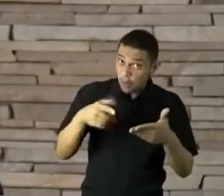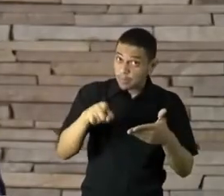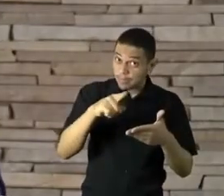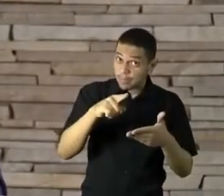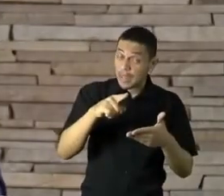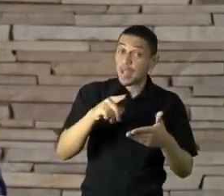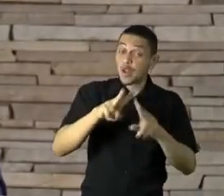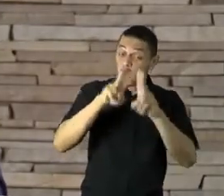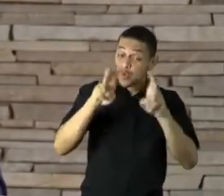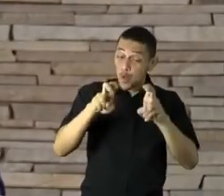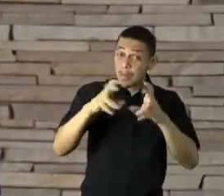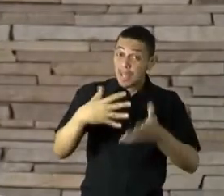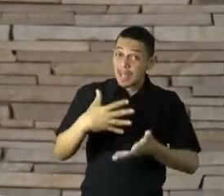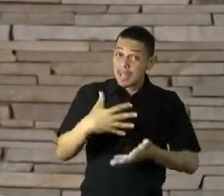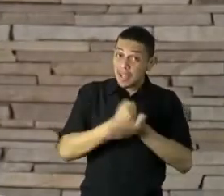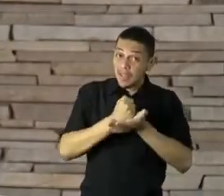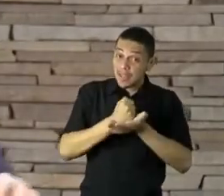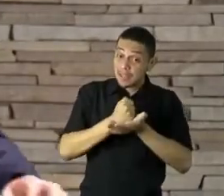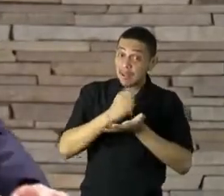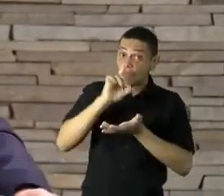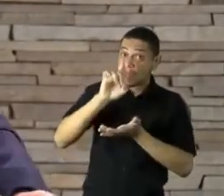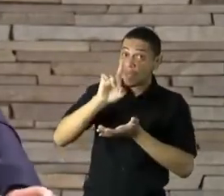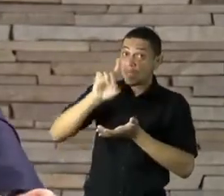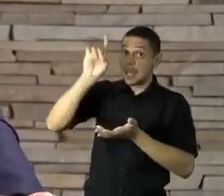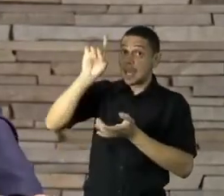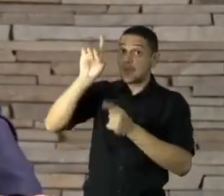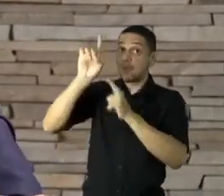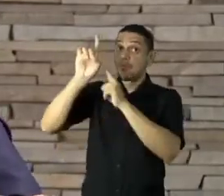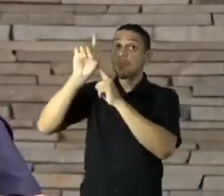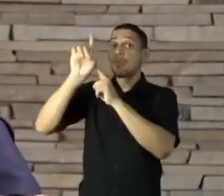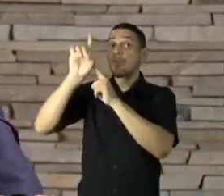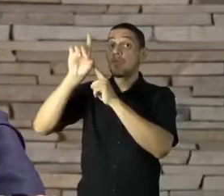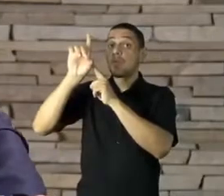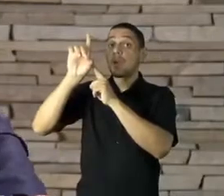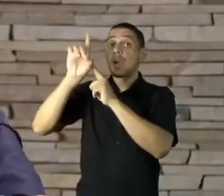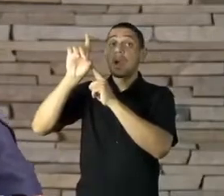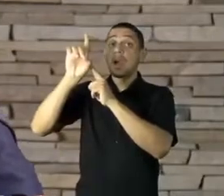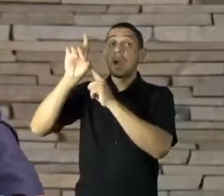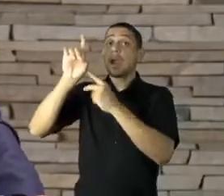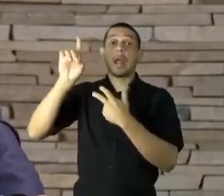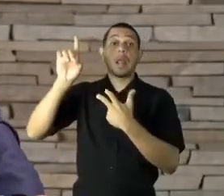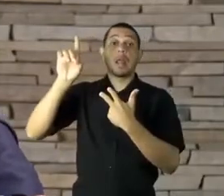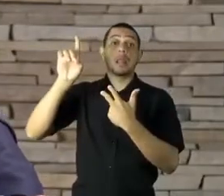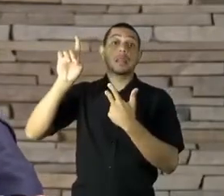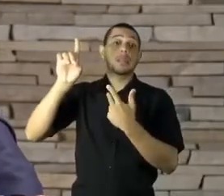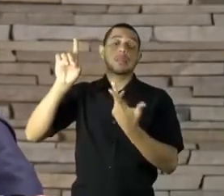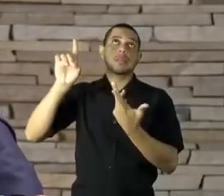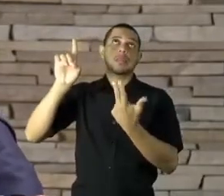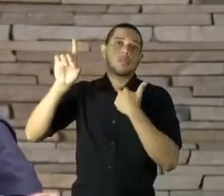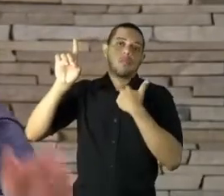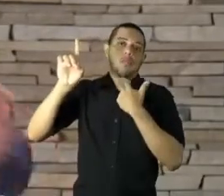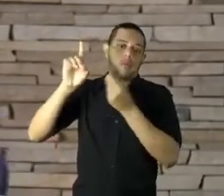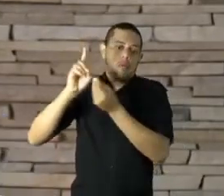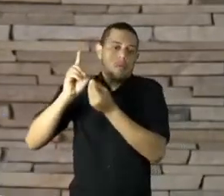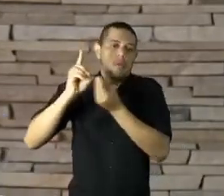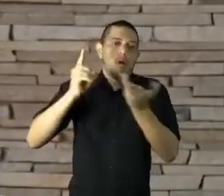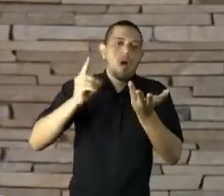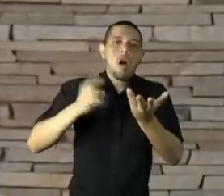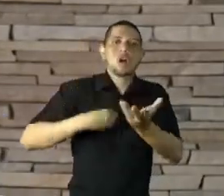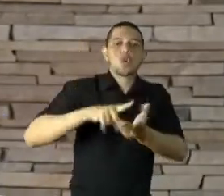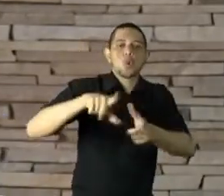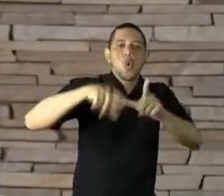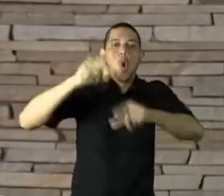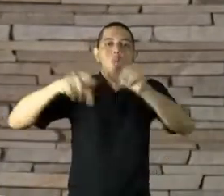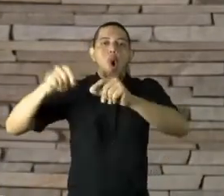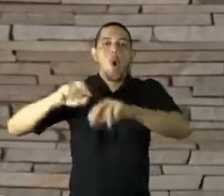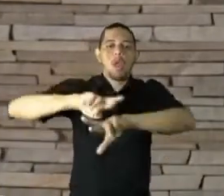salvação Deus não nos deu múltiplas escolhas e quando se trata